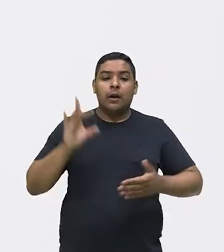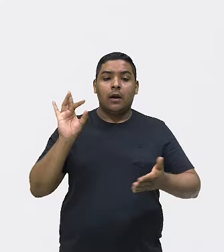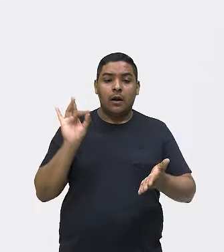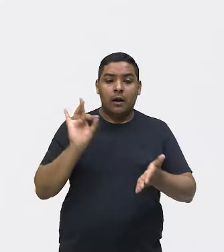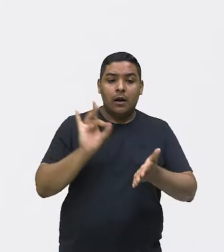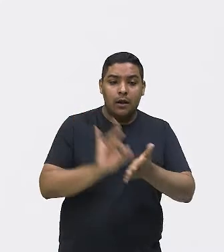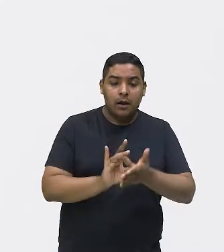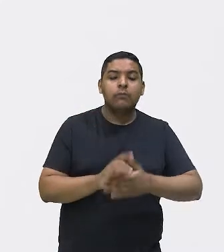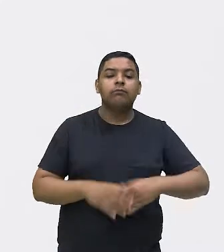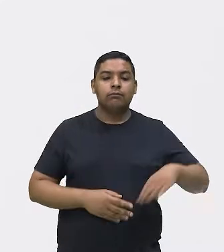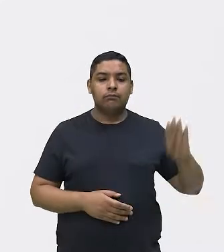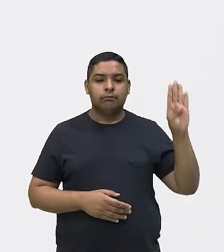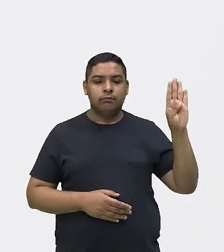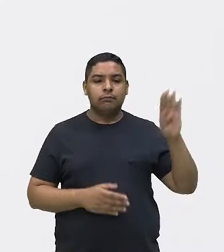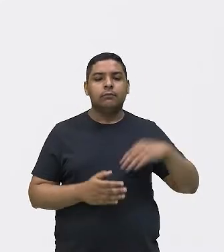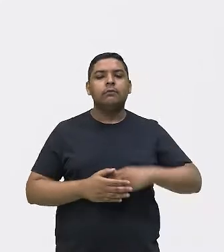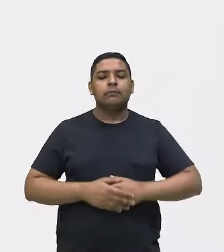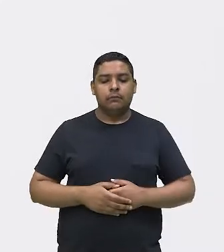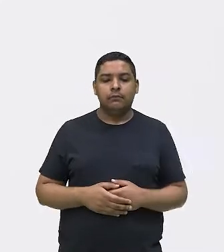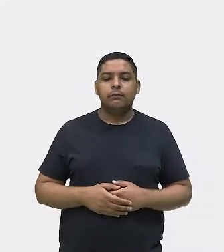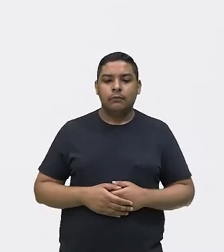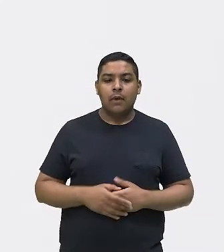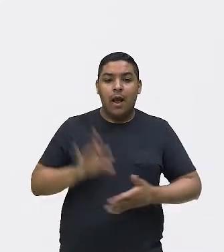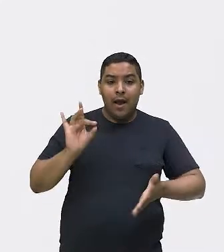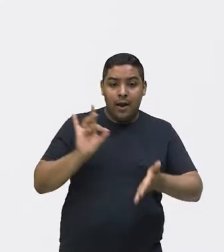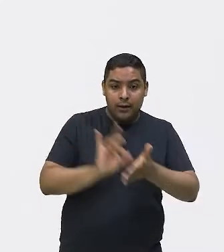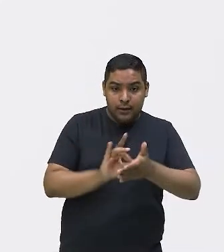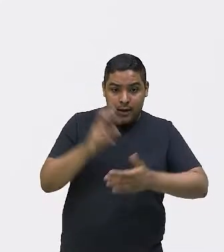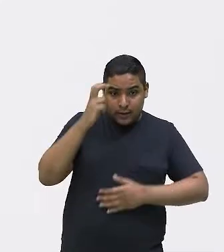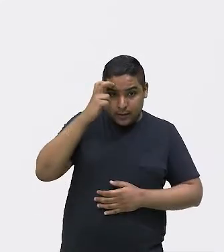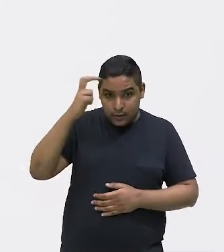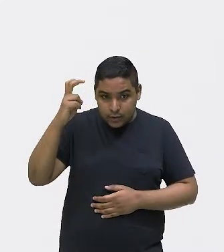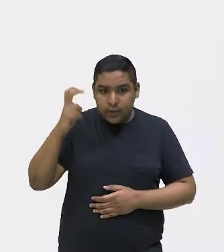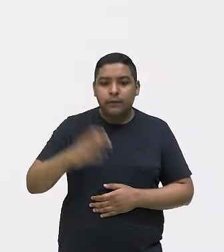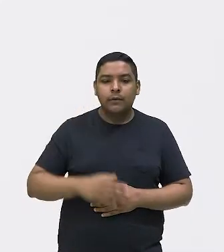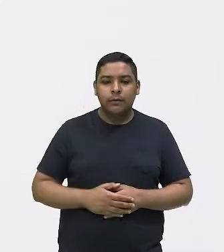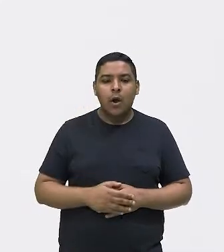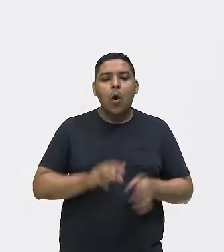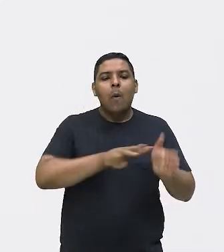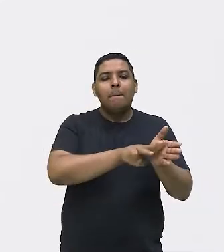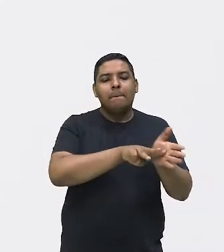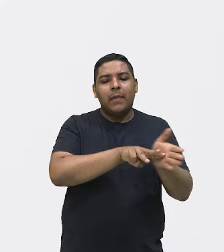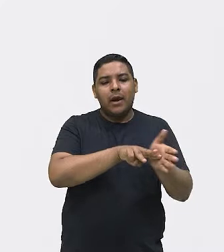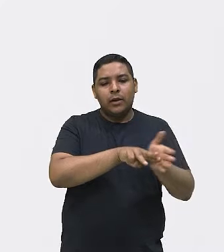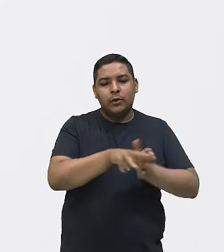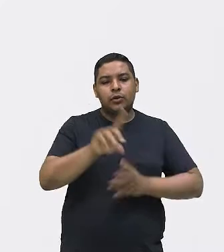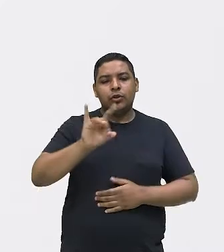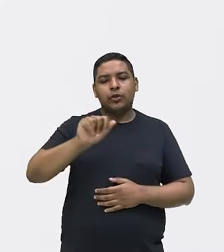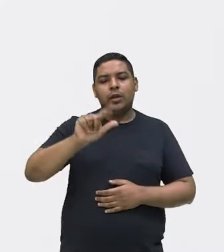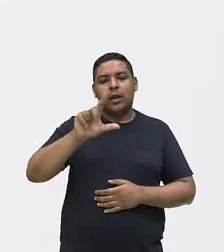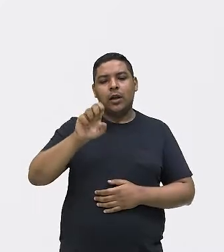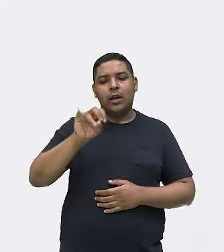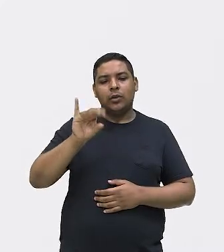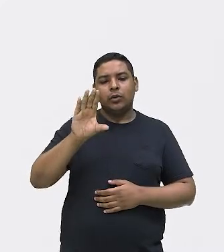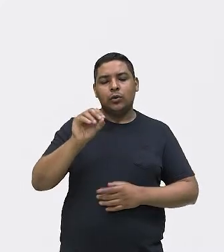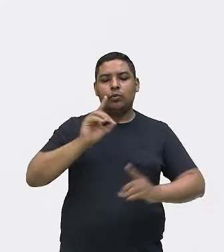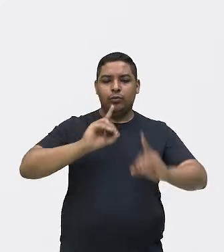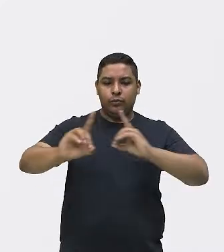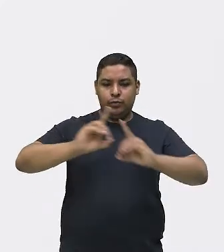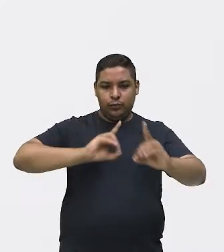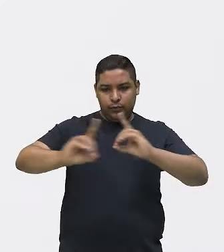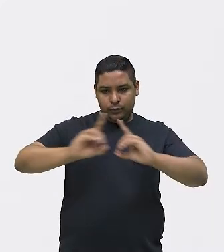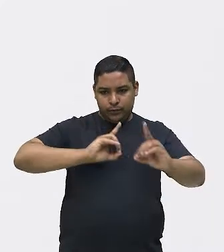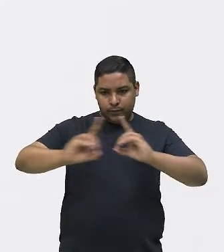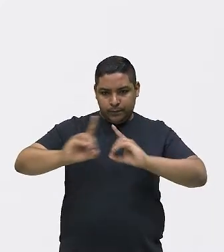ele descobre a letra B, né? Que é o quê? Que é a realidade inteligível por meio do método dialético. Por